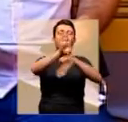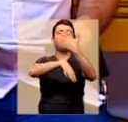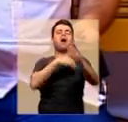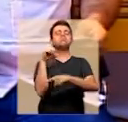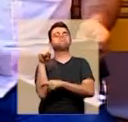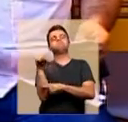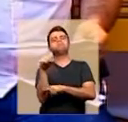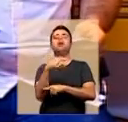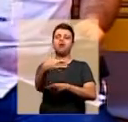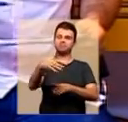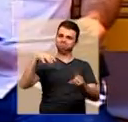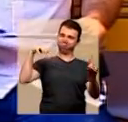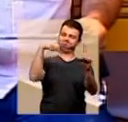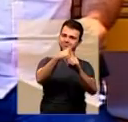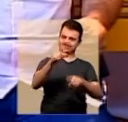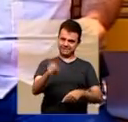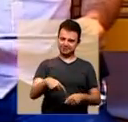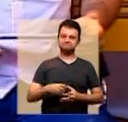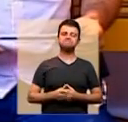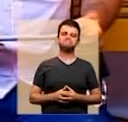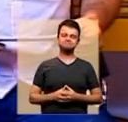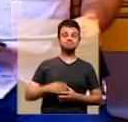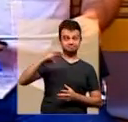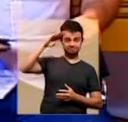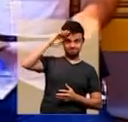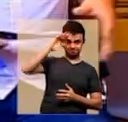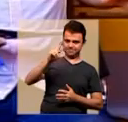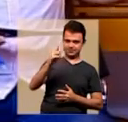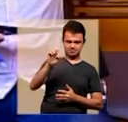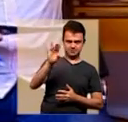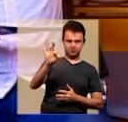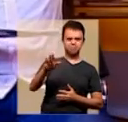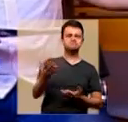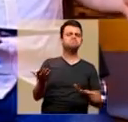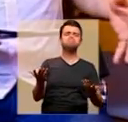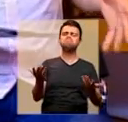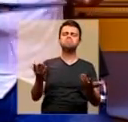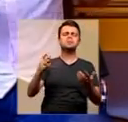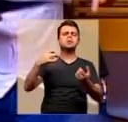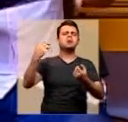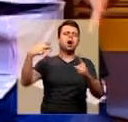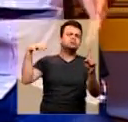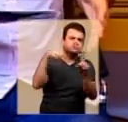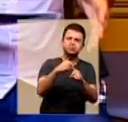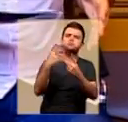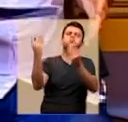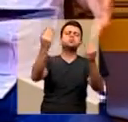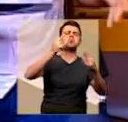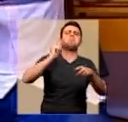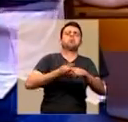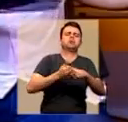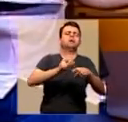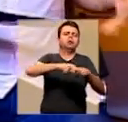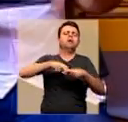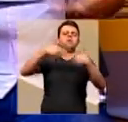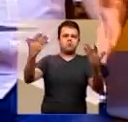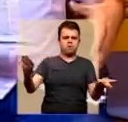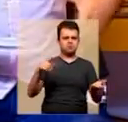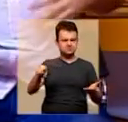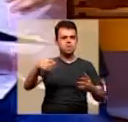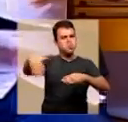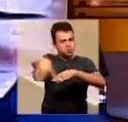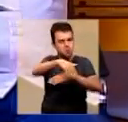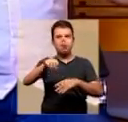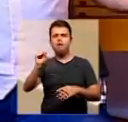E acaba acontecendo esse tipo de acidente. O Cabo Herbert, as principais causas desses acidentes graves, o senhor que está na